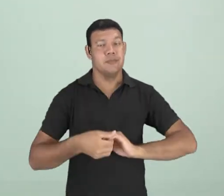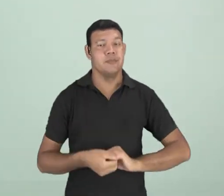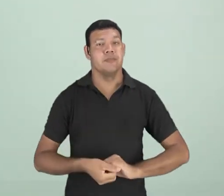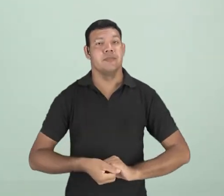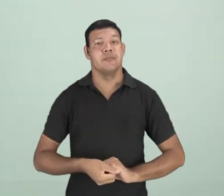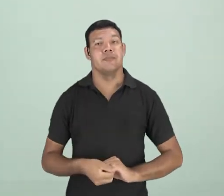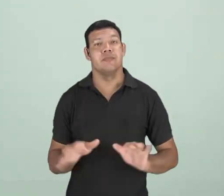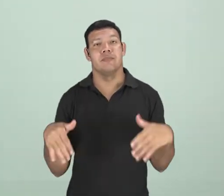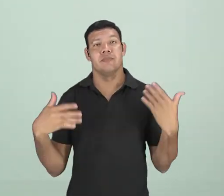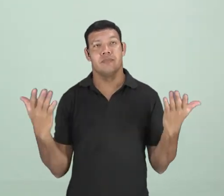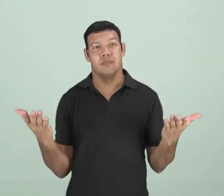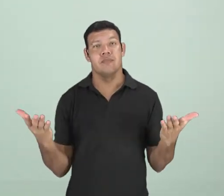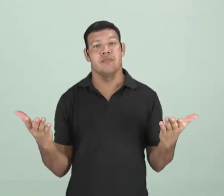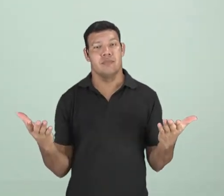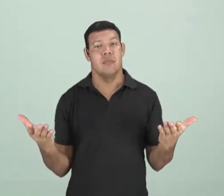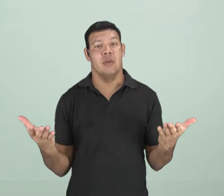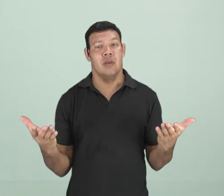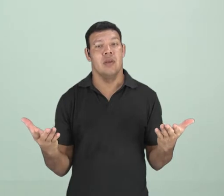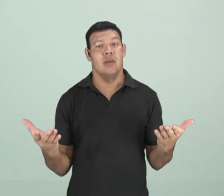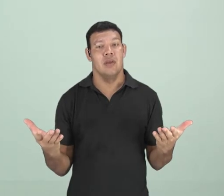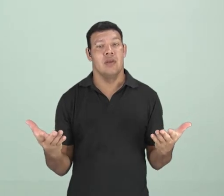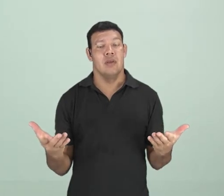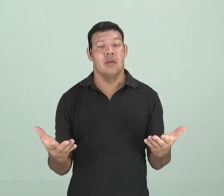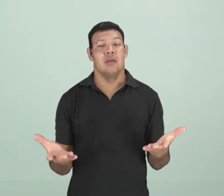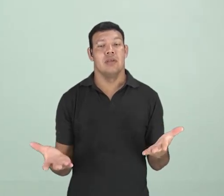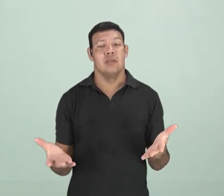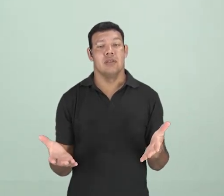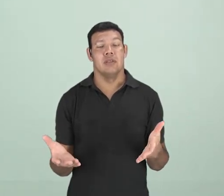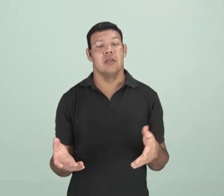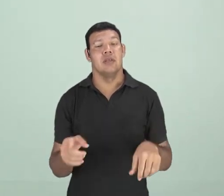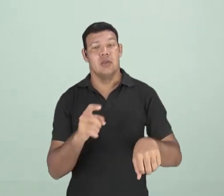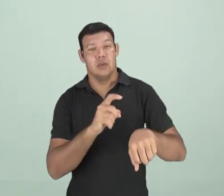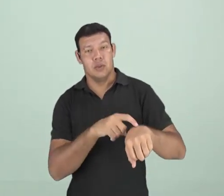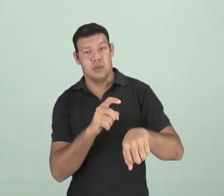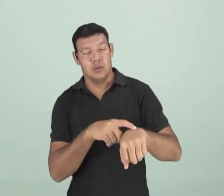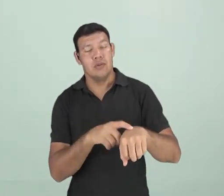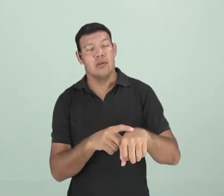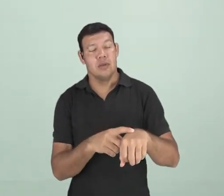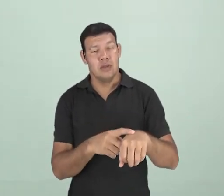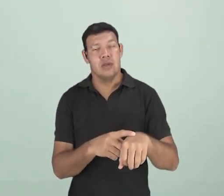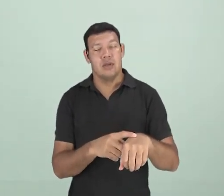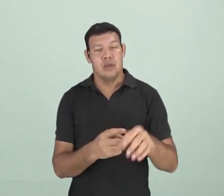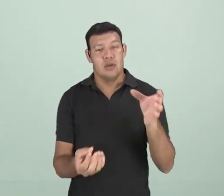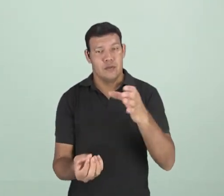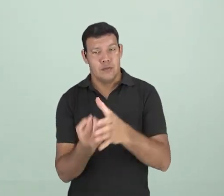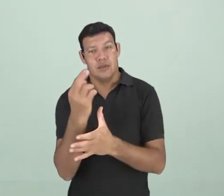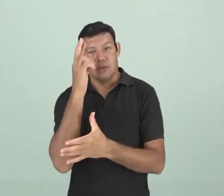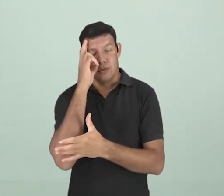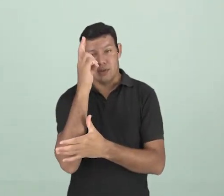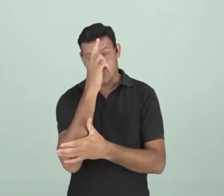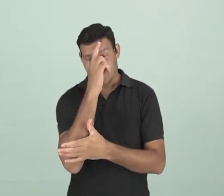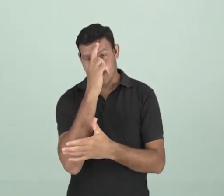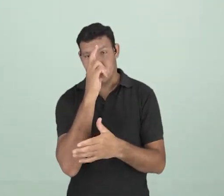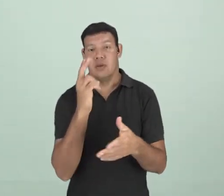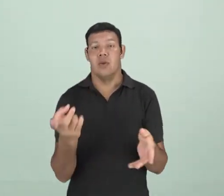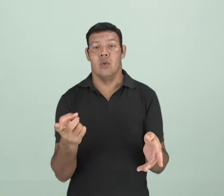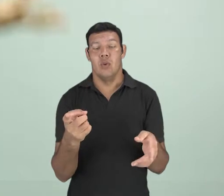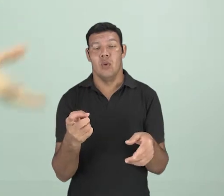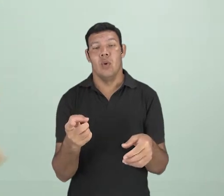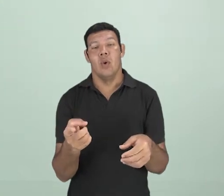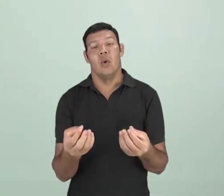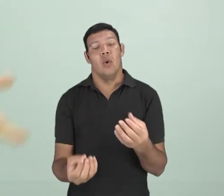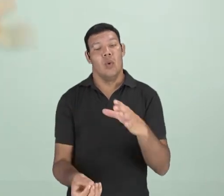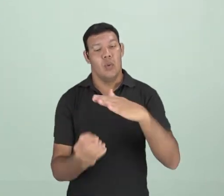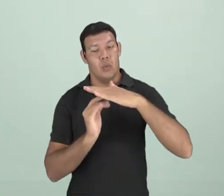seguida. Então, todo esse processo da construção da nossa história, ela também se dá através desses processos de migração. E